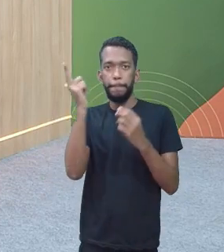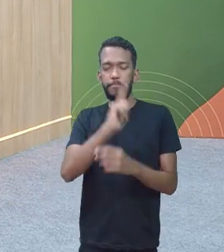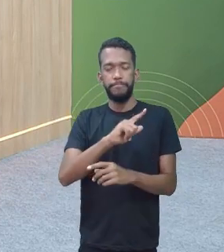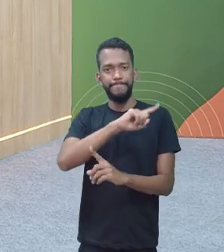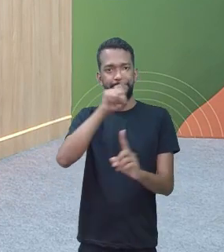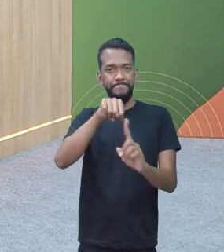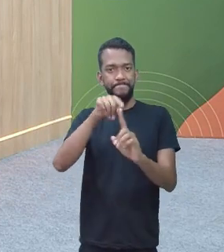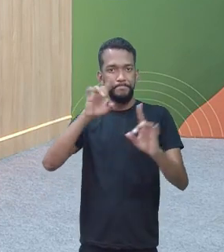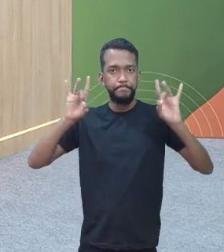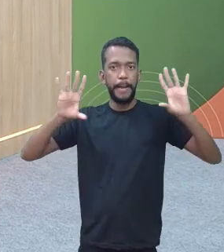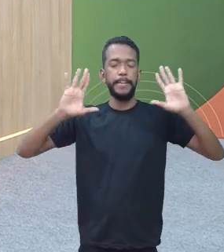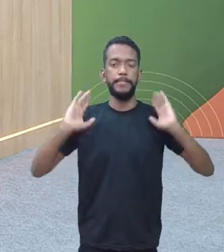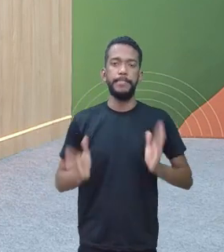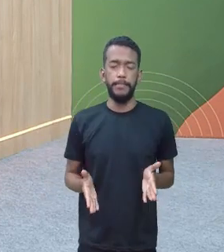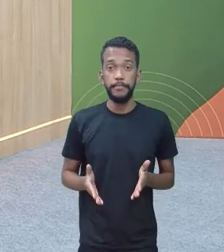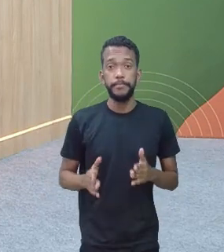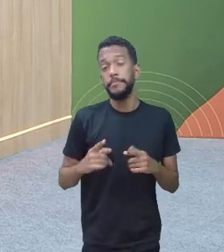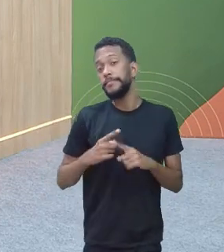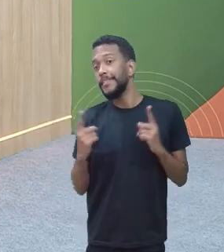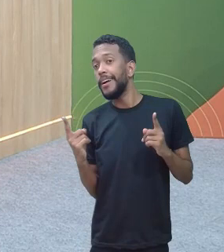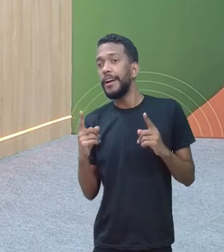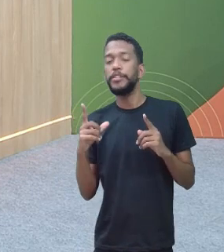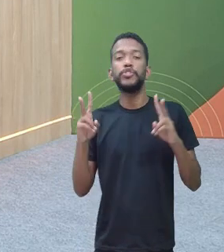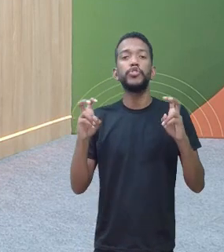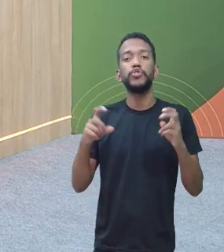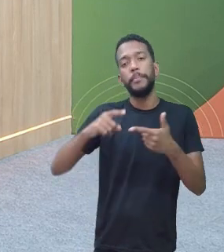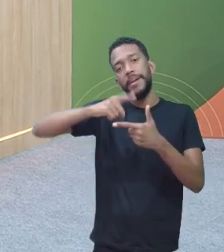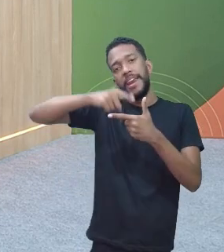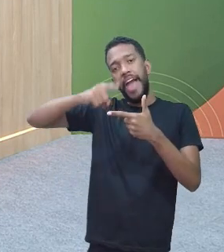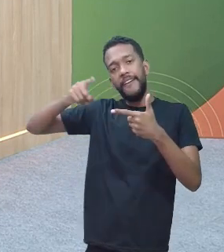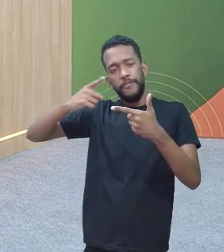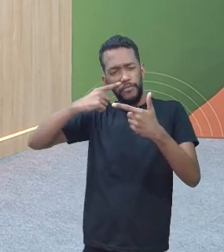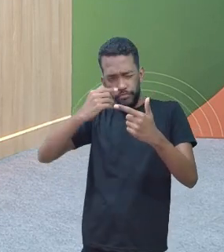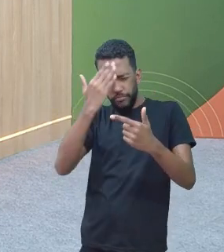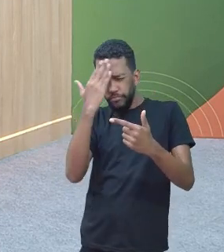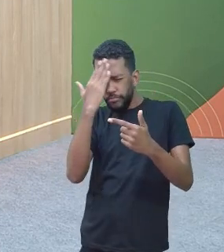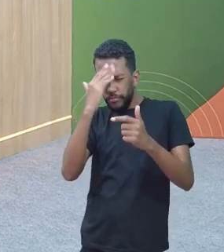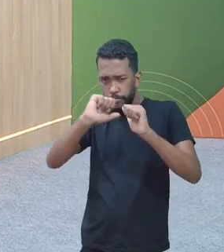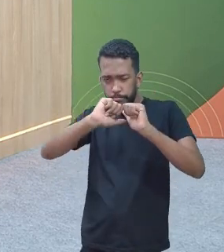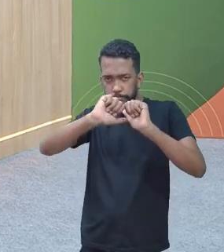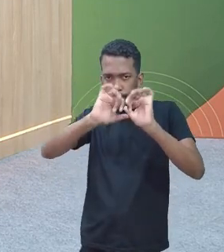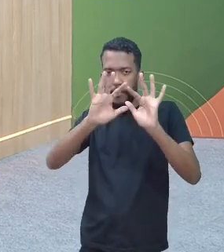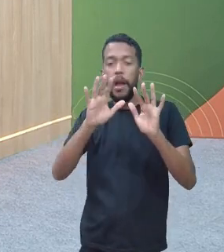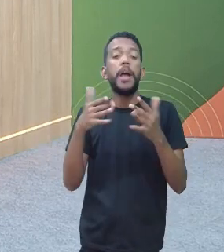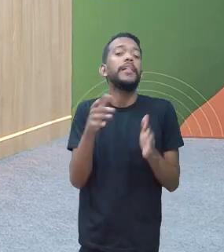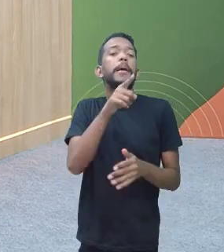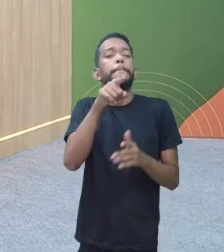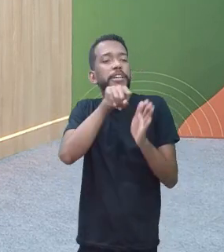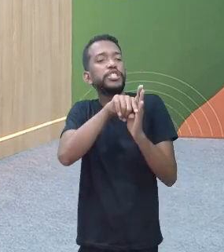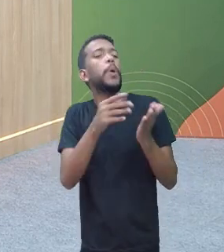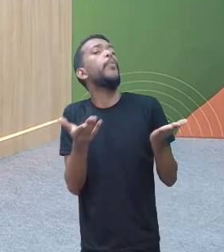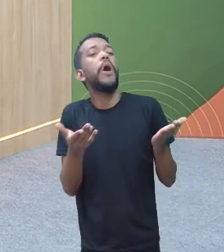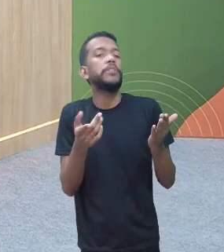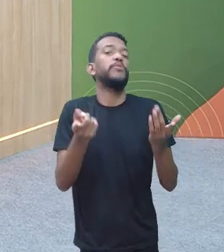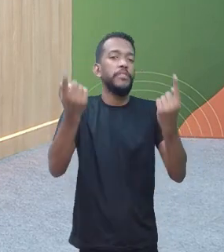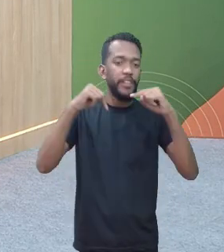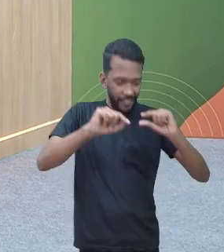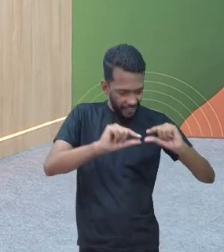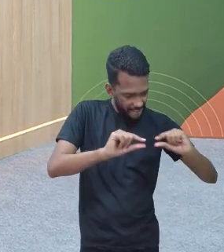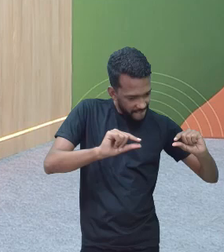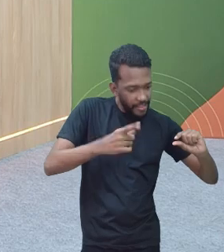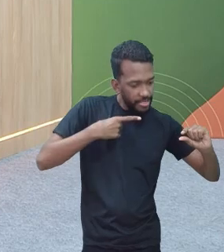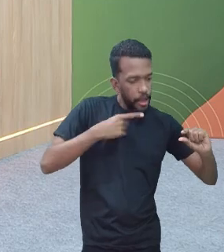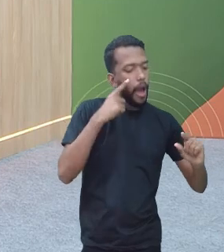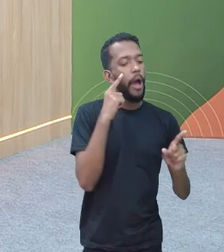esse valor. Uma coisa interessante sobre leitura de gráfico é isso, perceber quando que essa pesquisa foi feita e qual que é